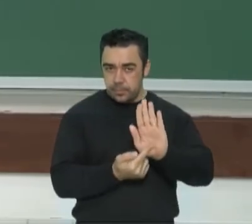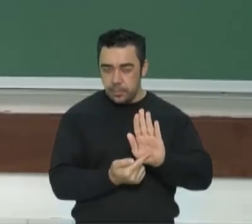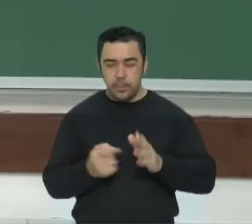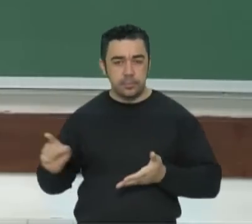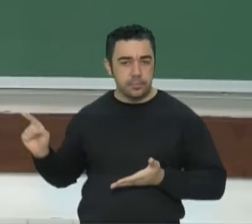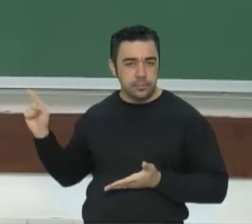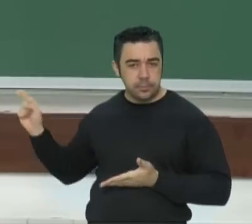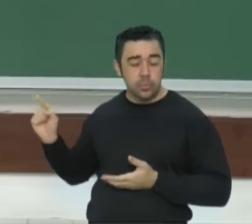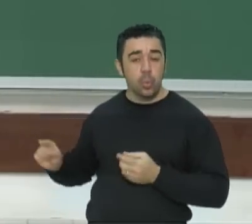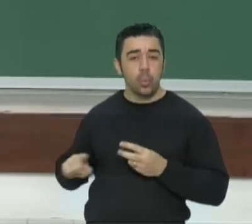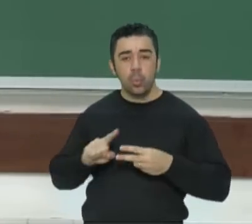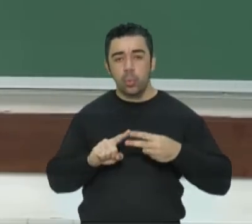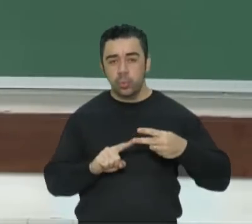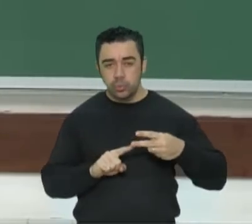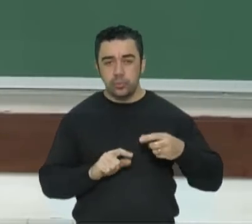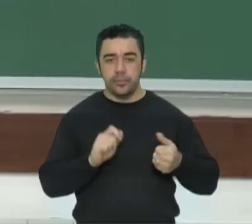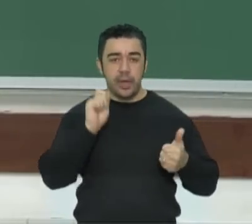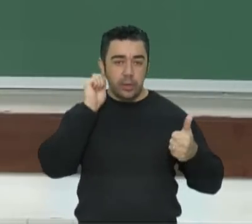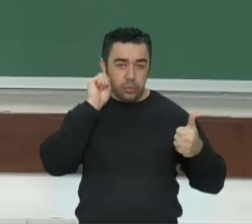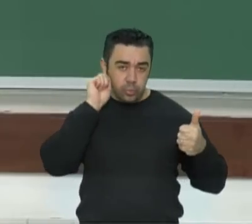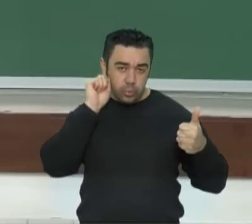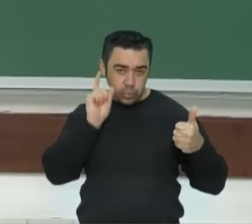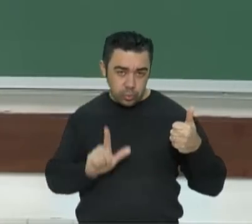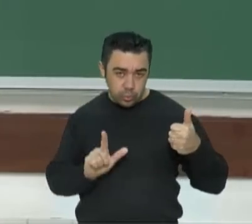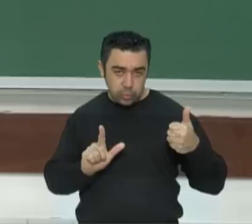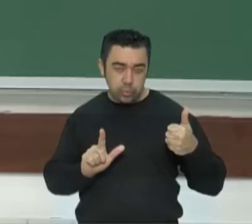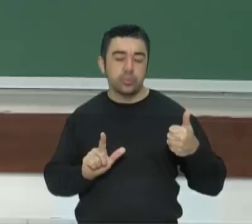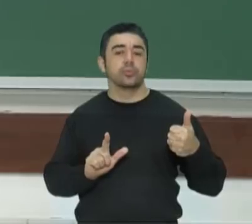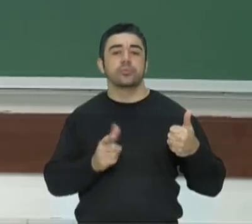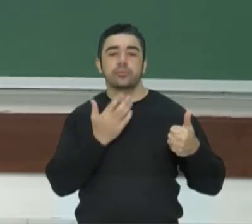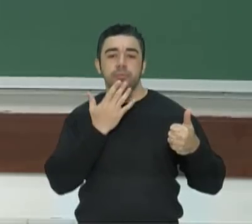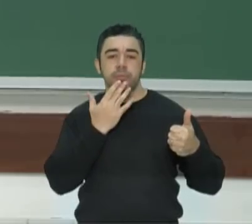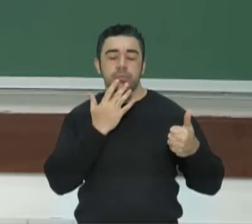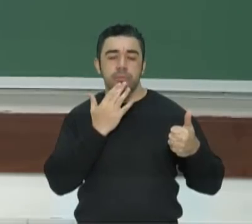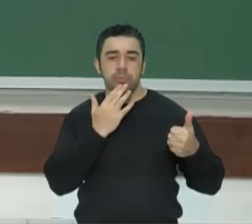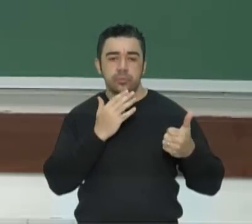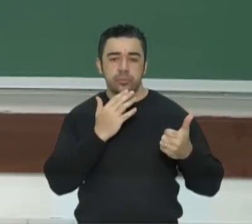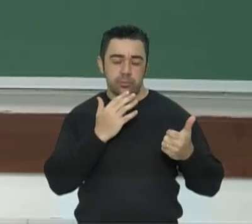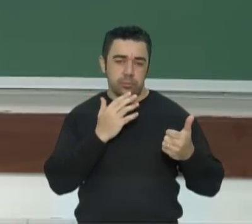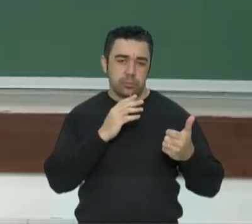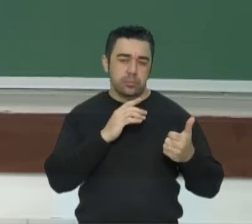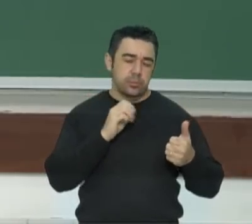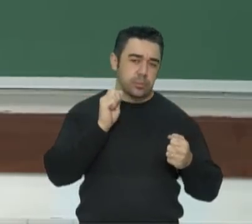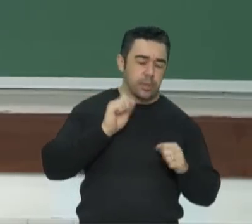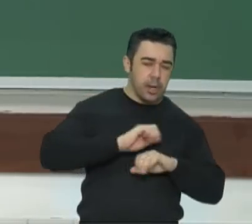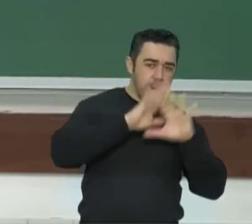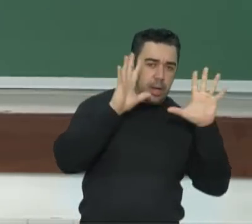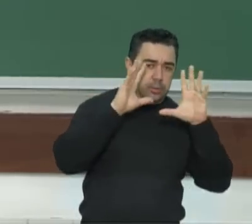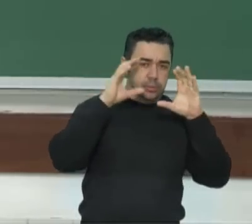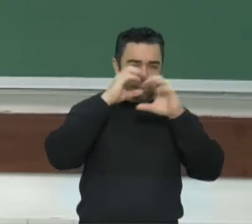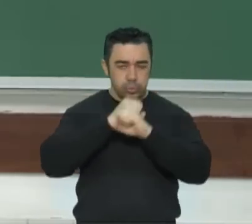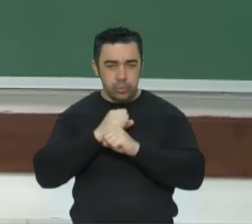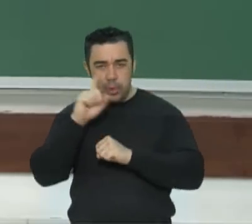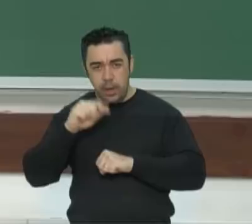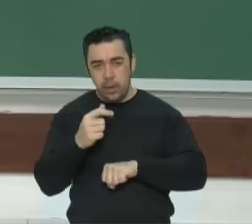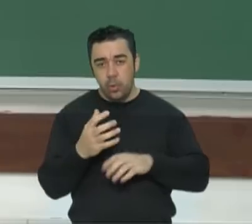mundi, você tem aí o azul e alguns tons de azul ligados mais ao bloco